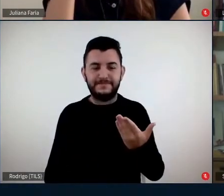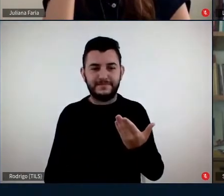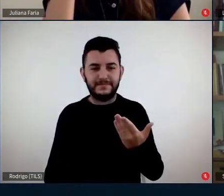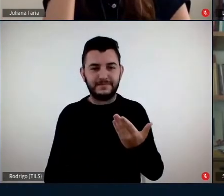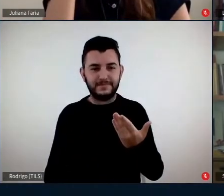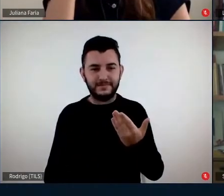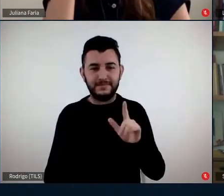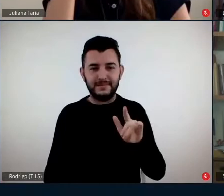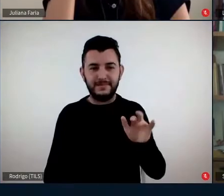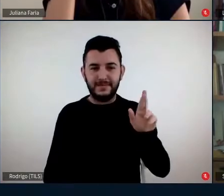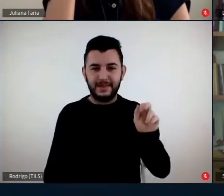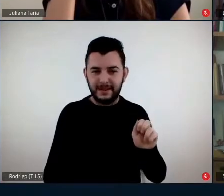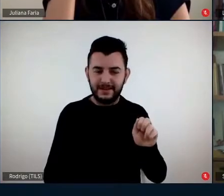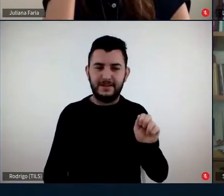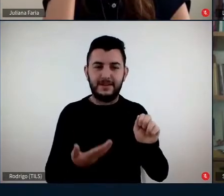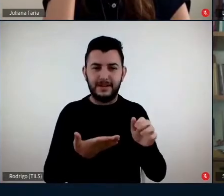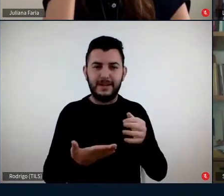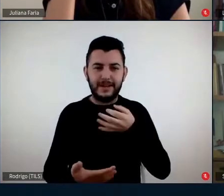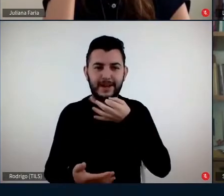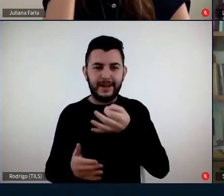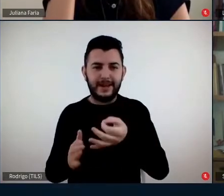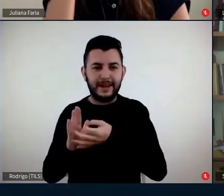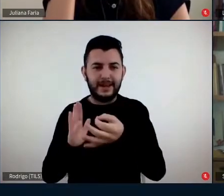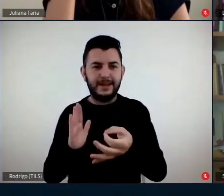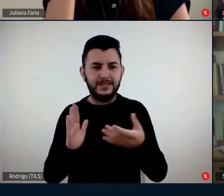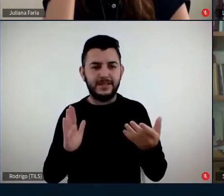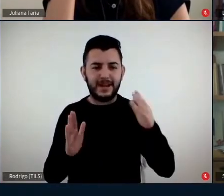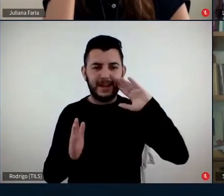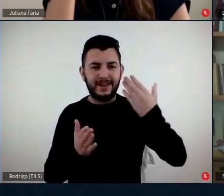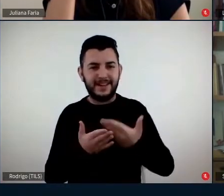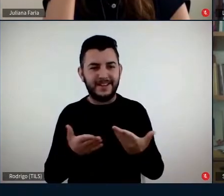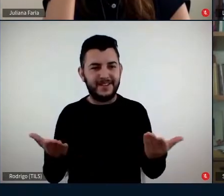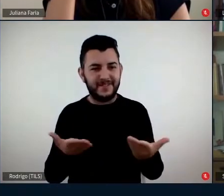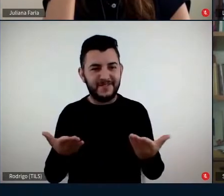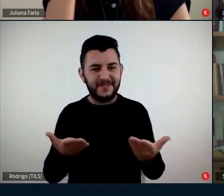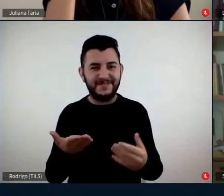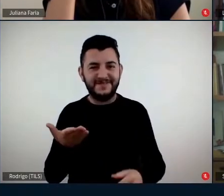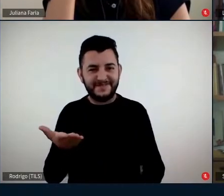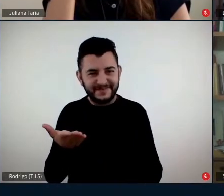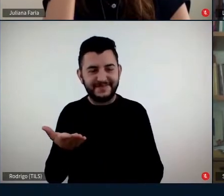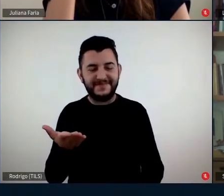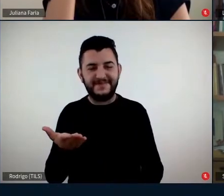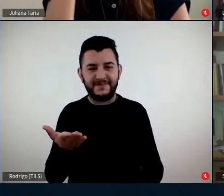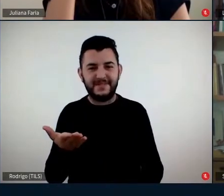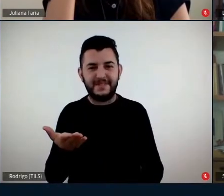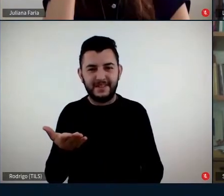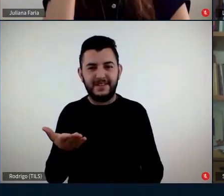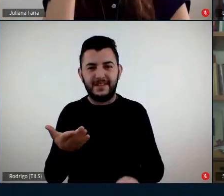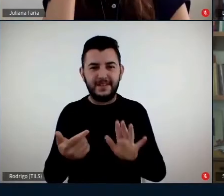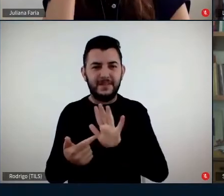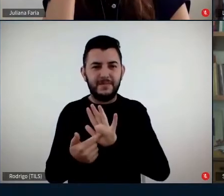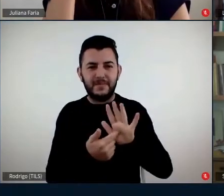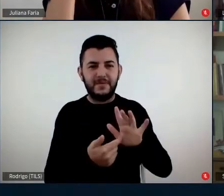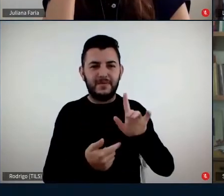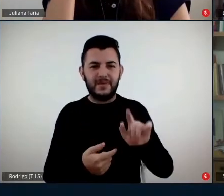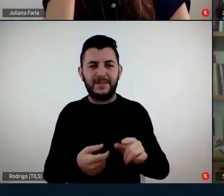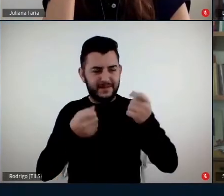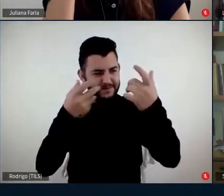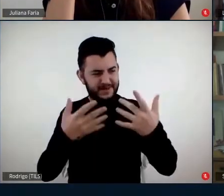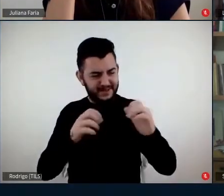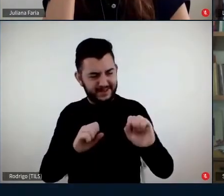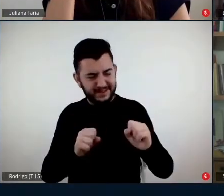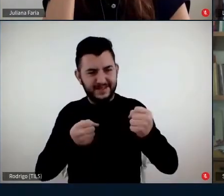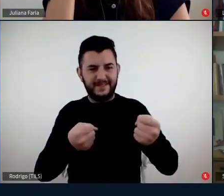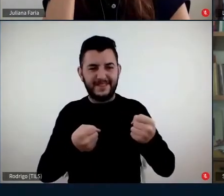Lira... eu acho que hoje você conseguiu trazer à tona essa fala de defesa que eu espero que, como